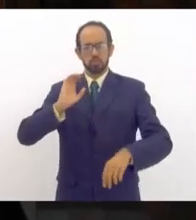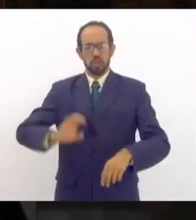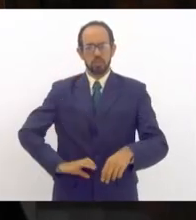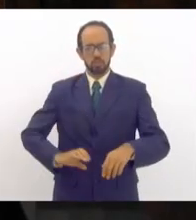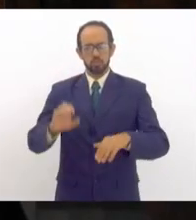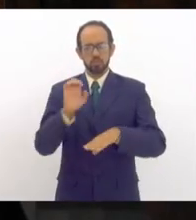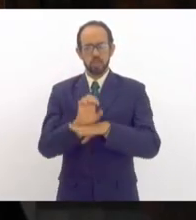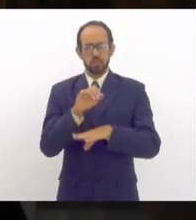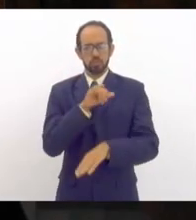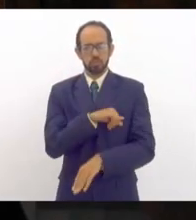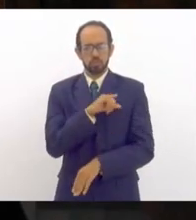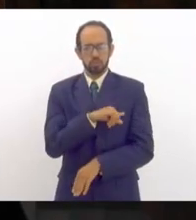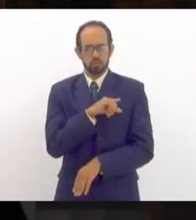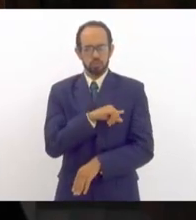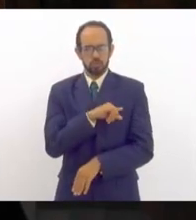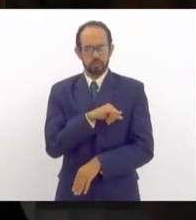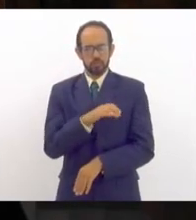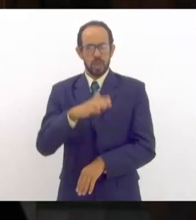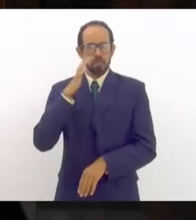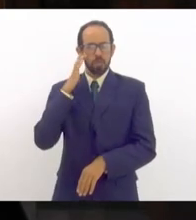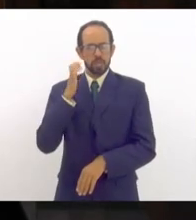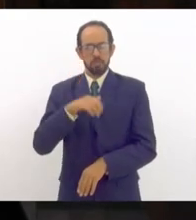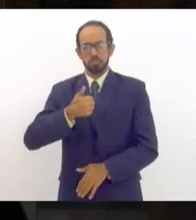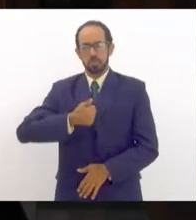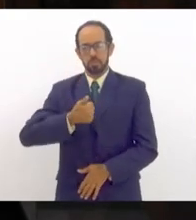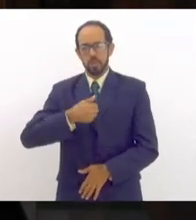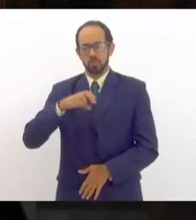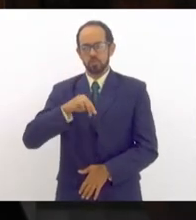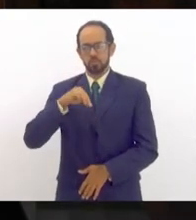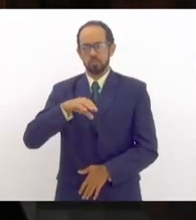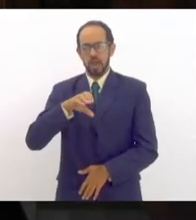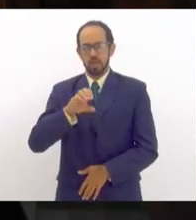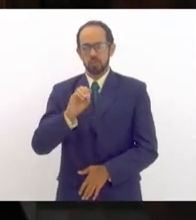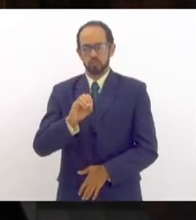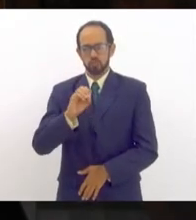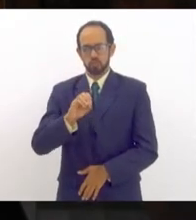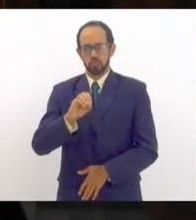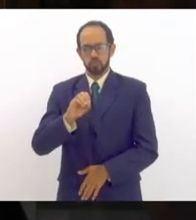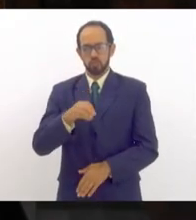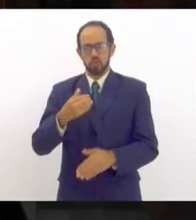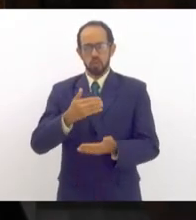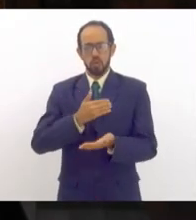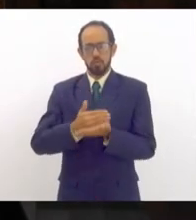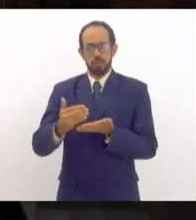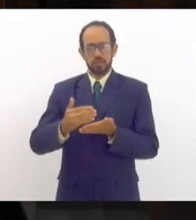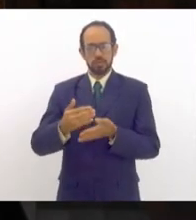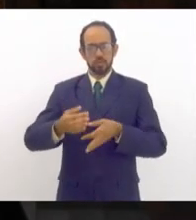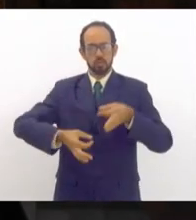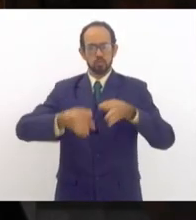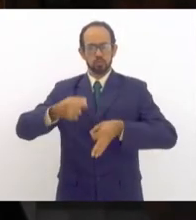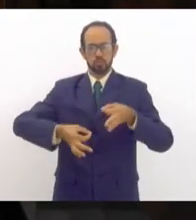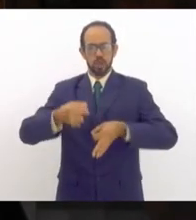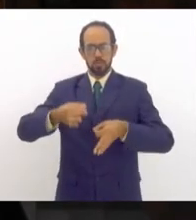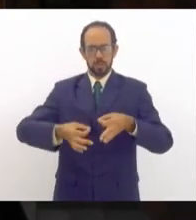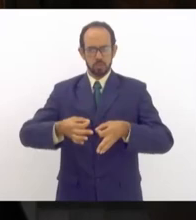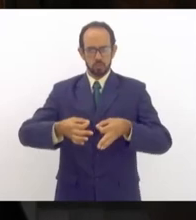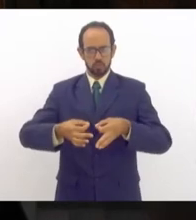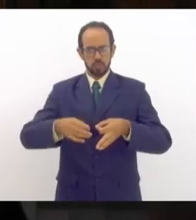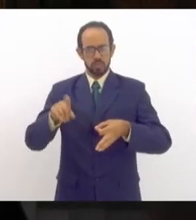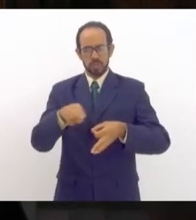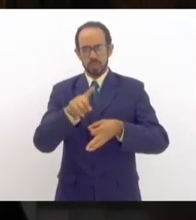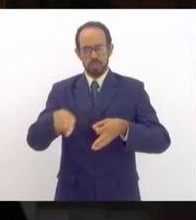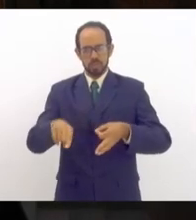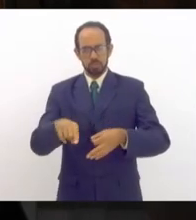de Janeiro e amanhã senhor dia primeiro de março se inicia o julgamento dessa suspensão no